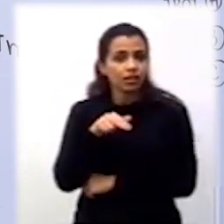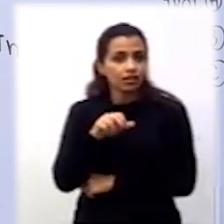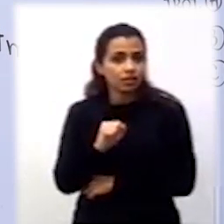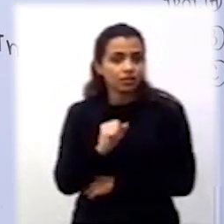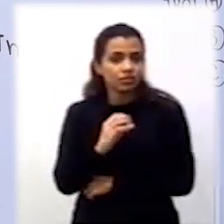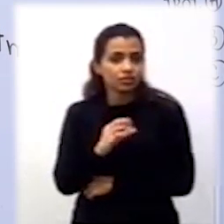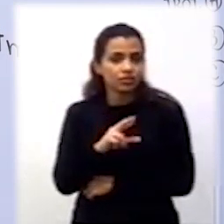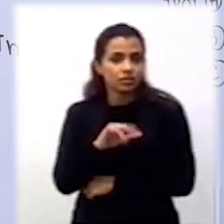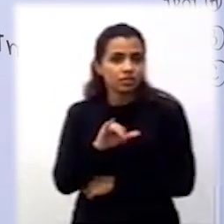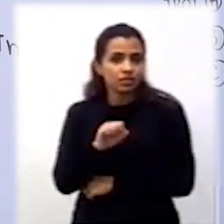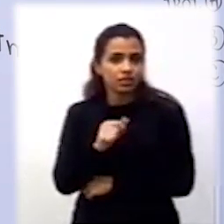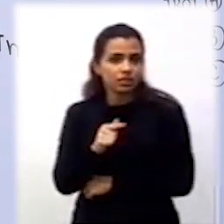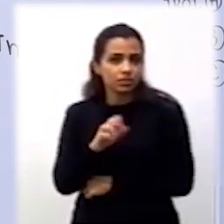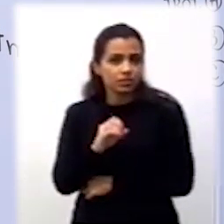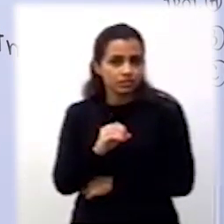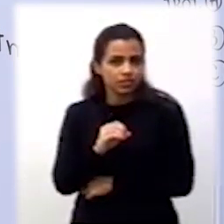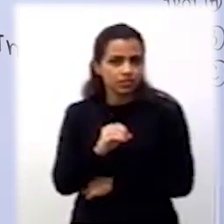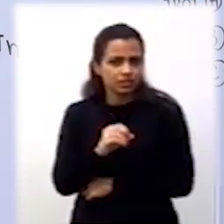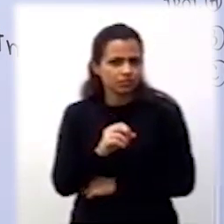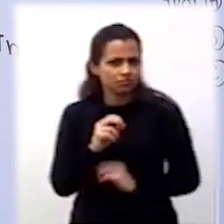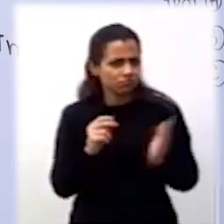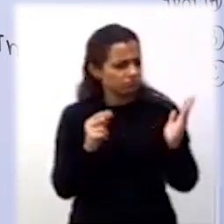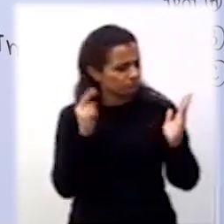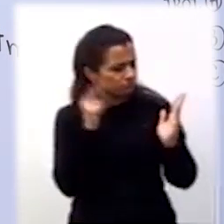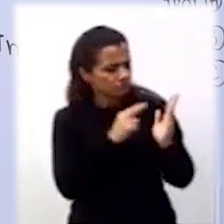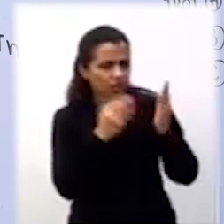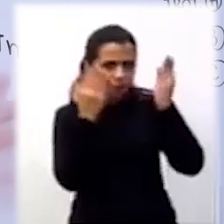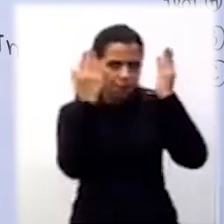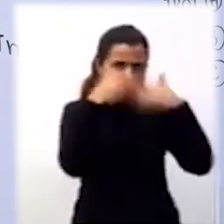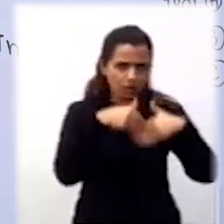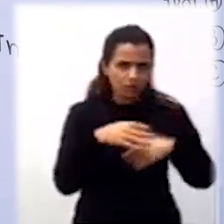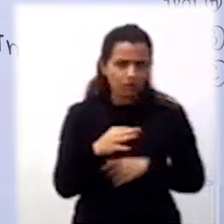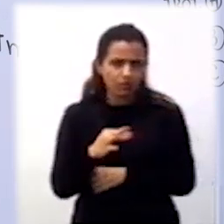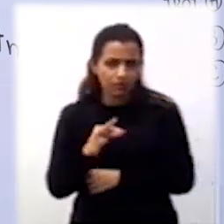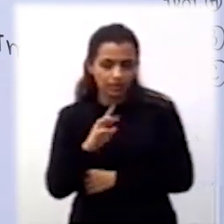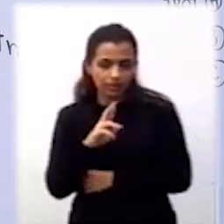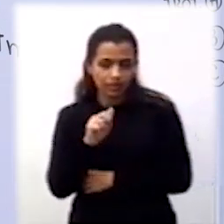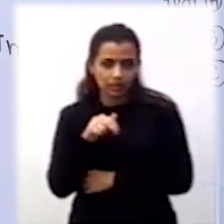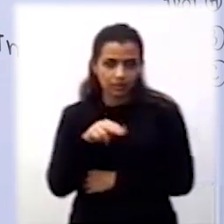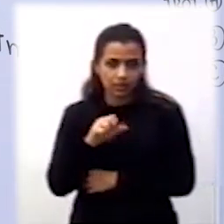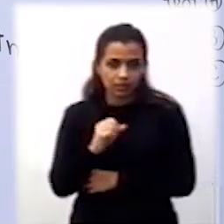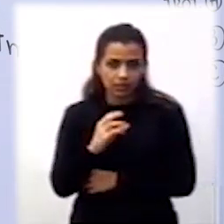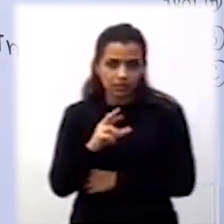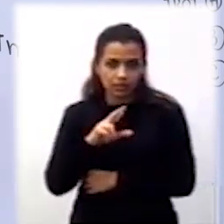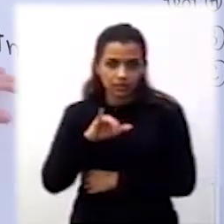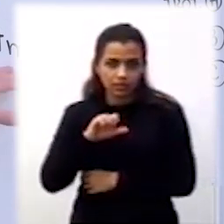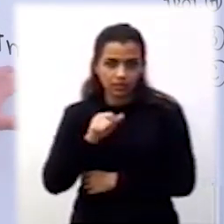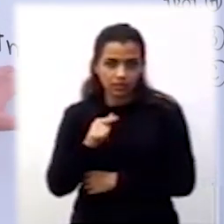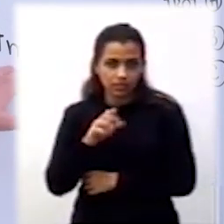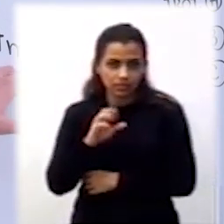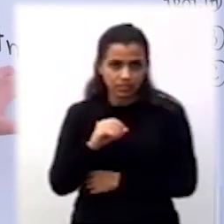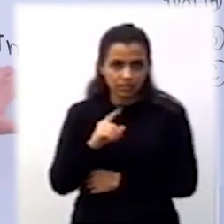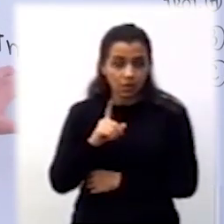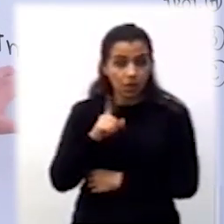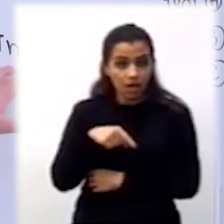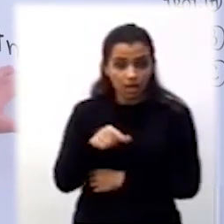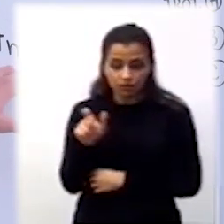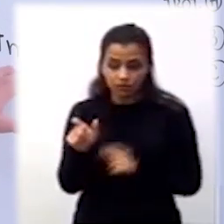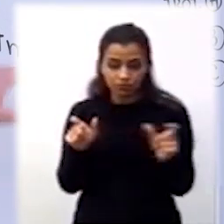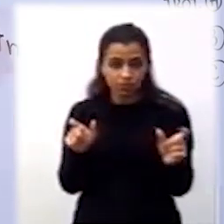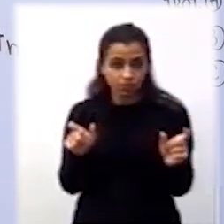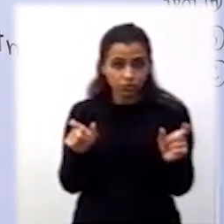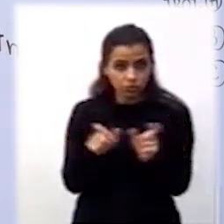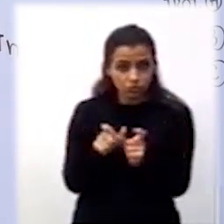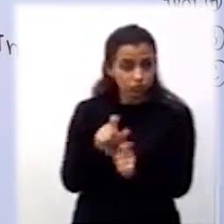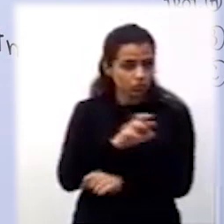galera? Transcrição. Caiu em prova. Ah, transcrição é produção de RNA em proteína? Não. Transcrição é DNA em RNA mensageiro,